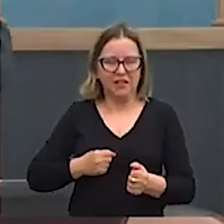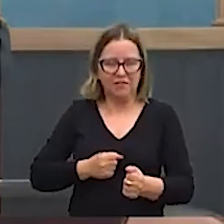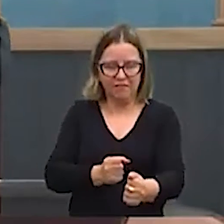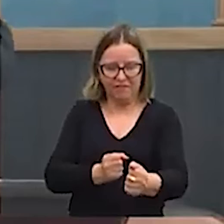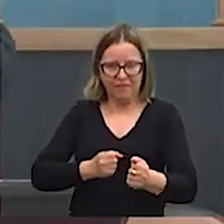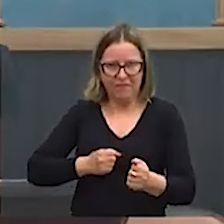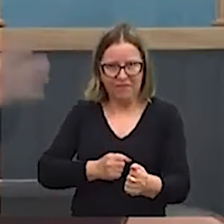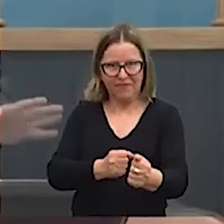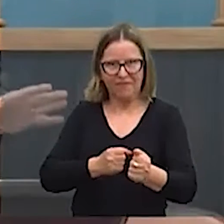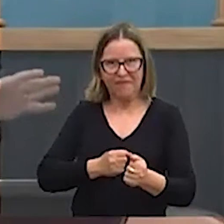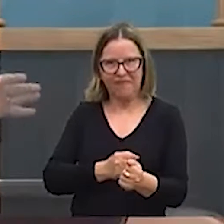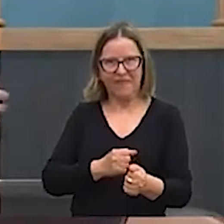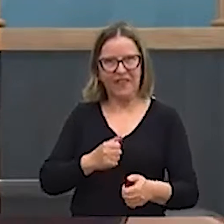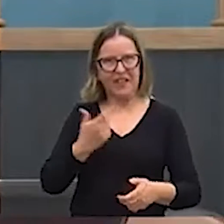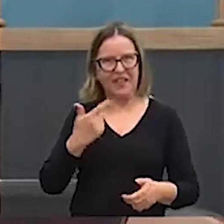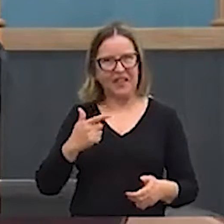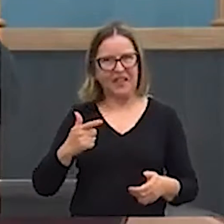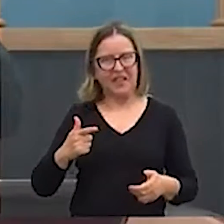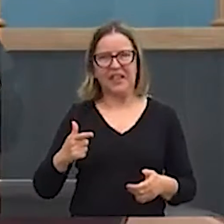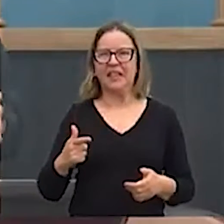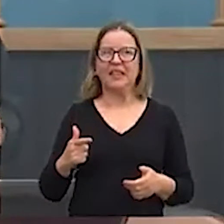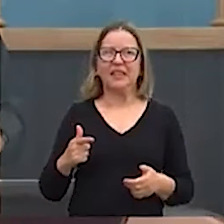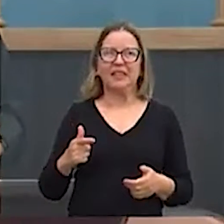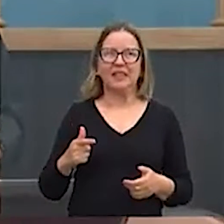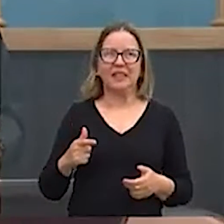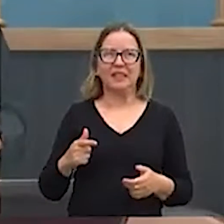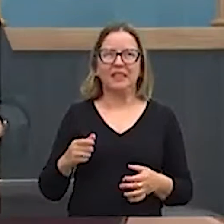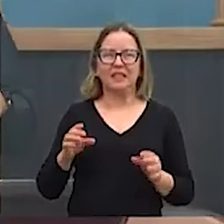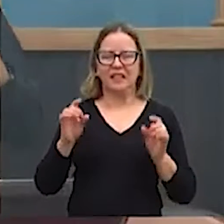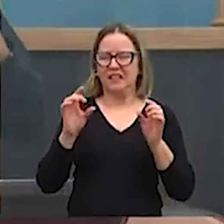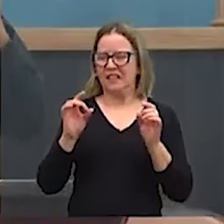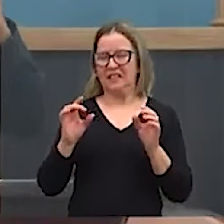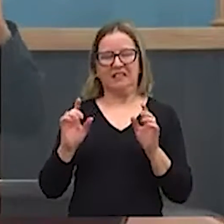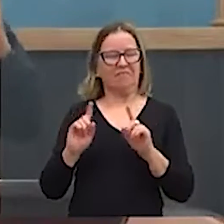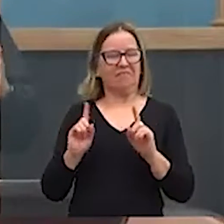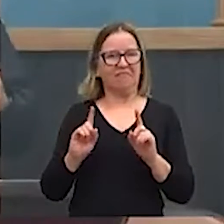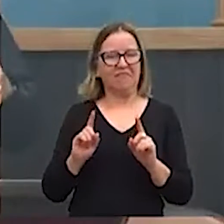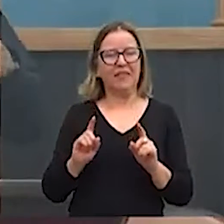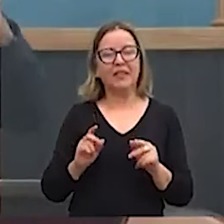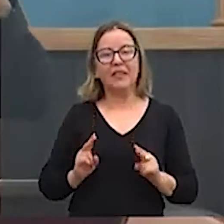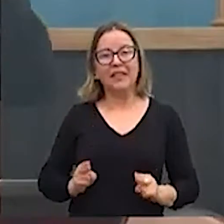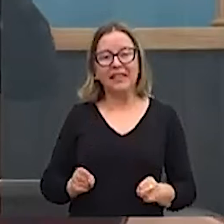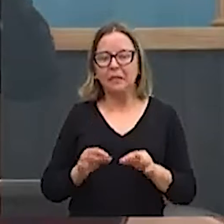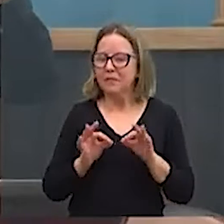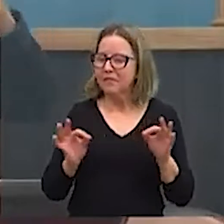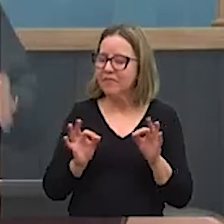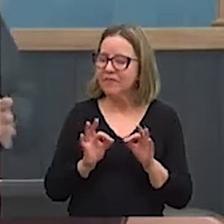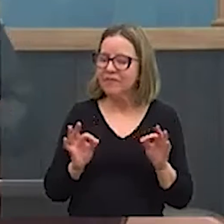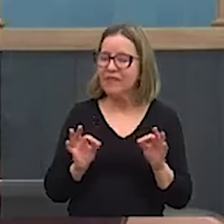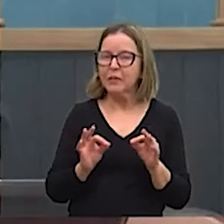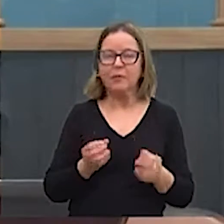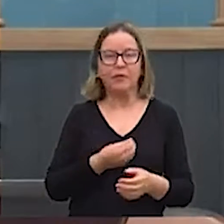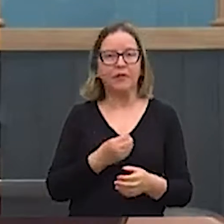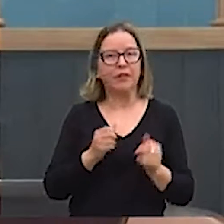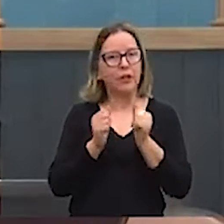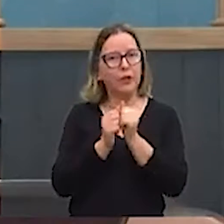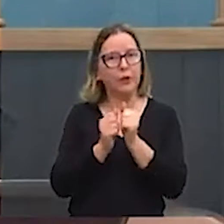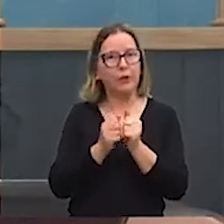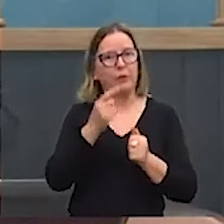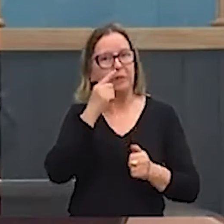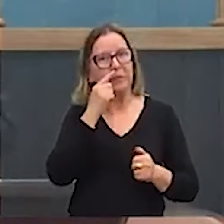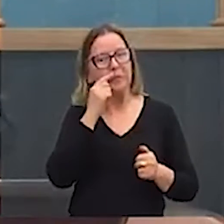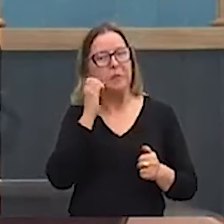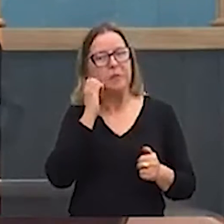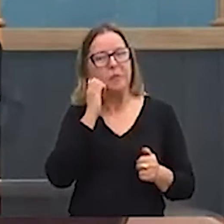sem ostentação, na simplicidade. Ele viveu ali com seus pais,